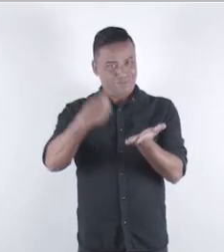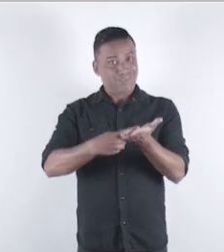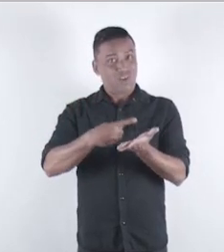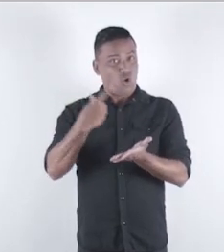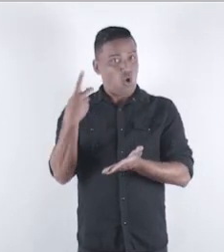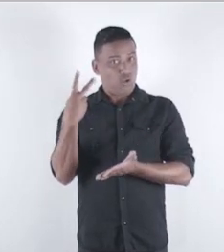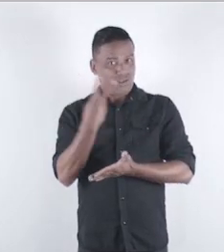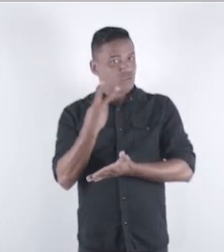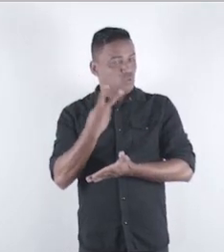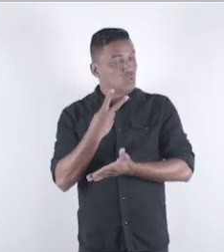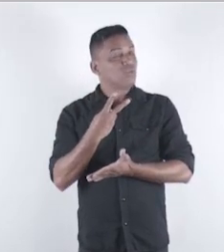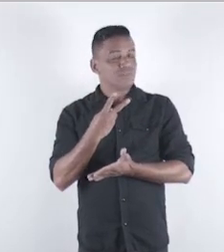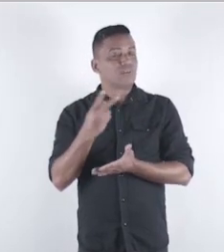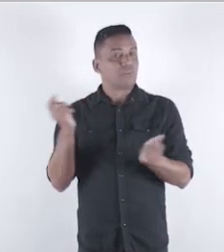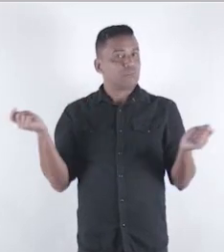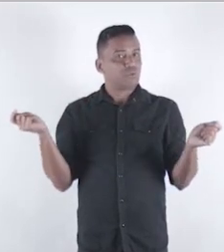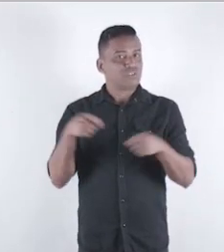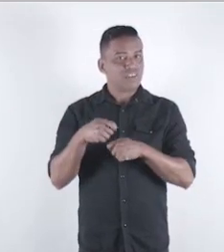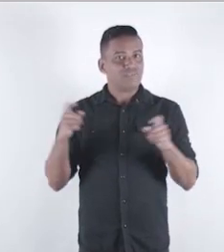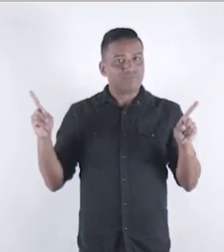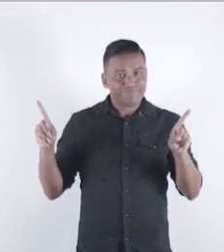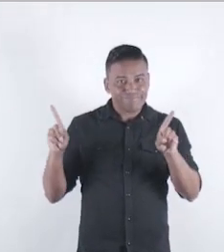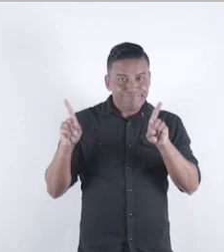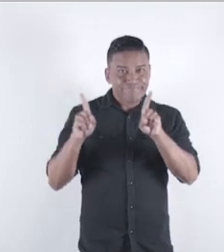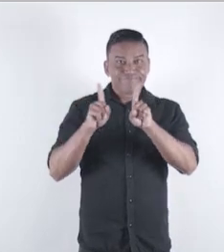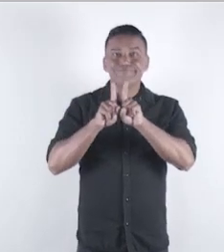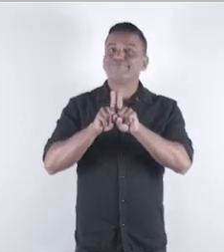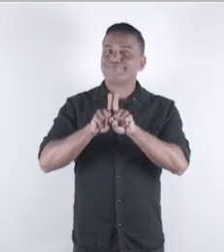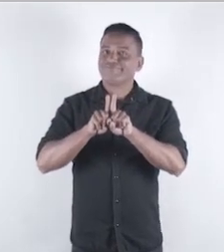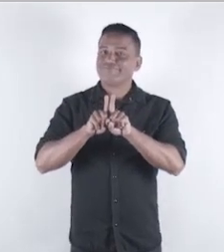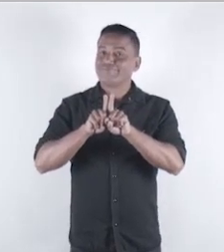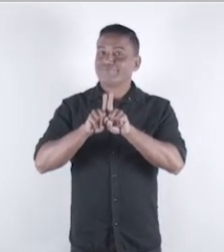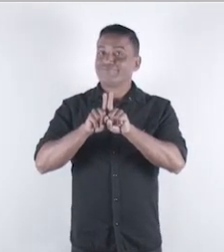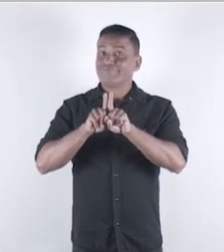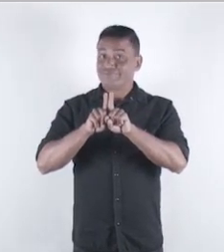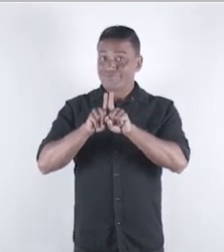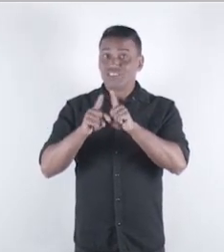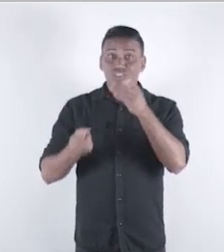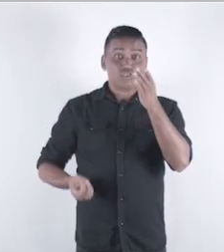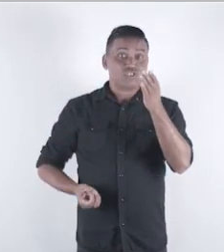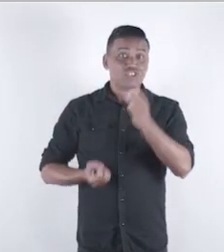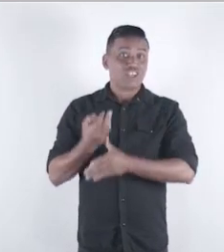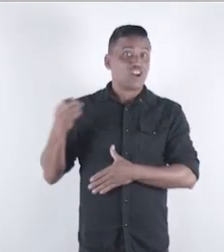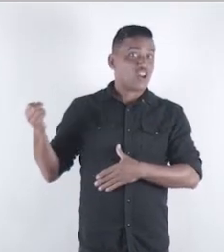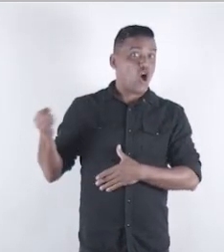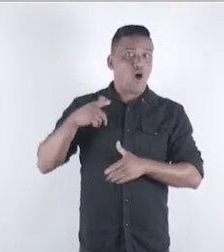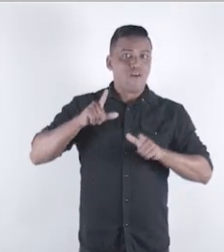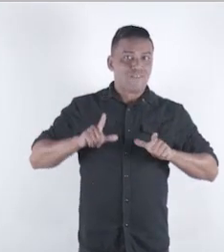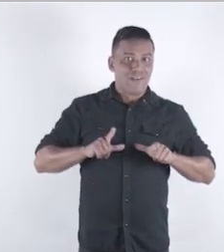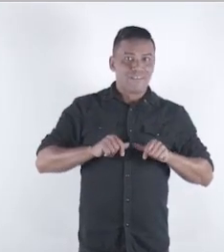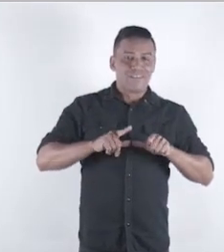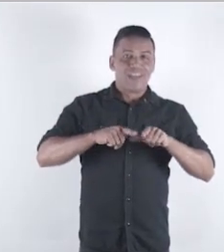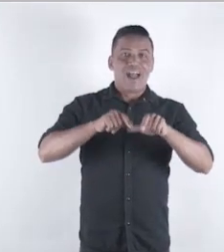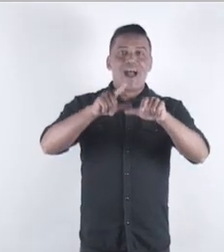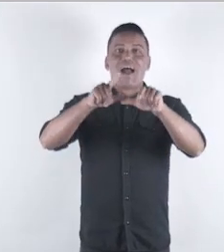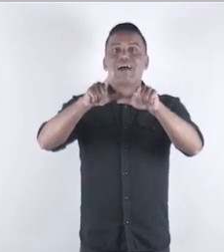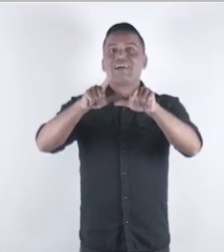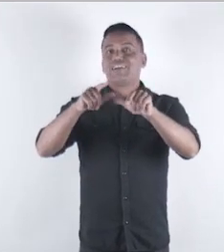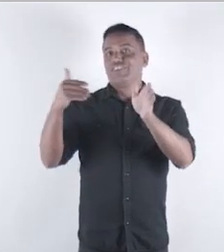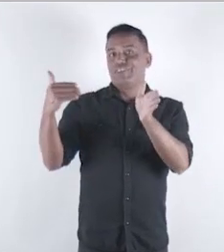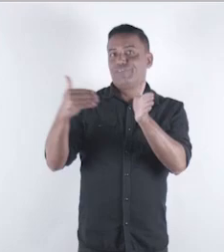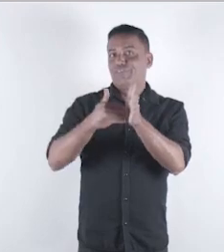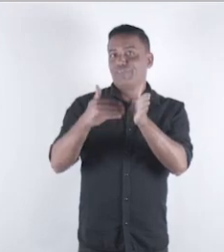em que é possível as duas se aproximarem e fazerem uma nova viagem sem um final